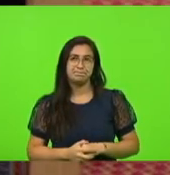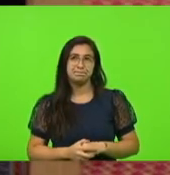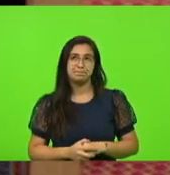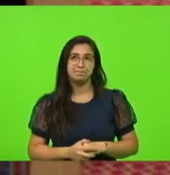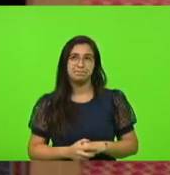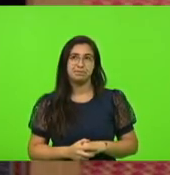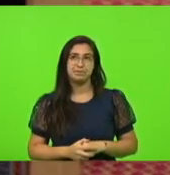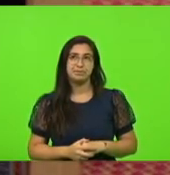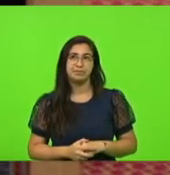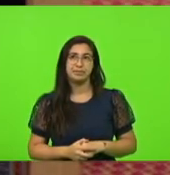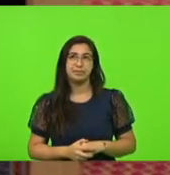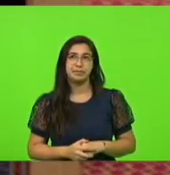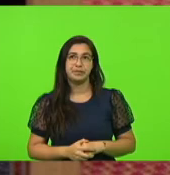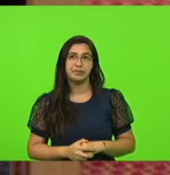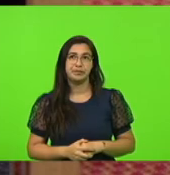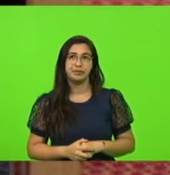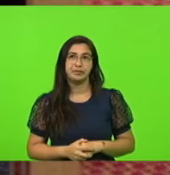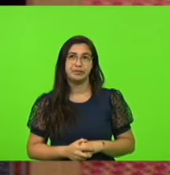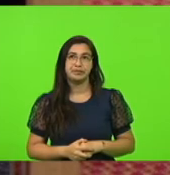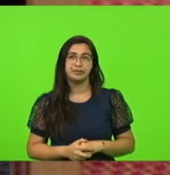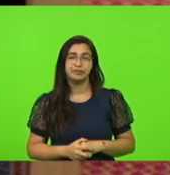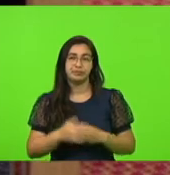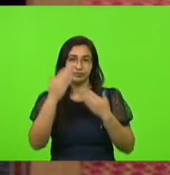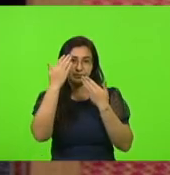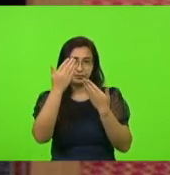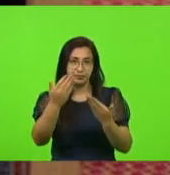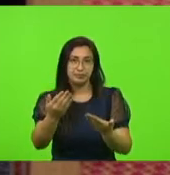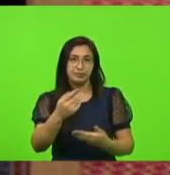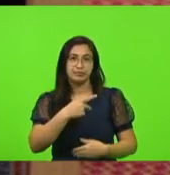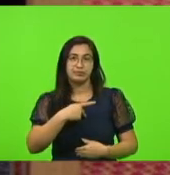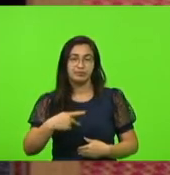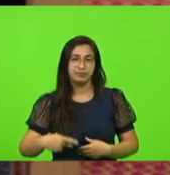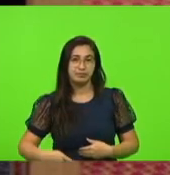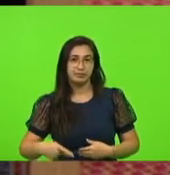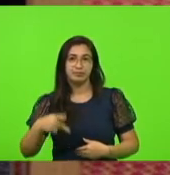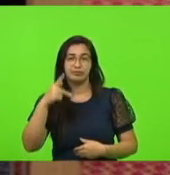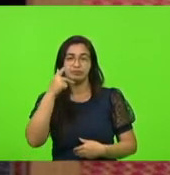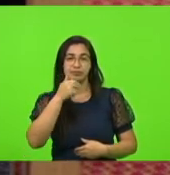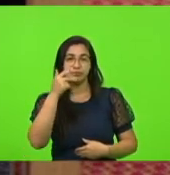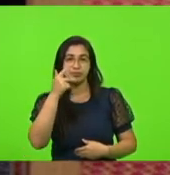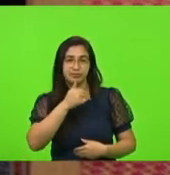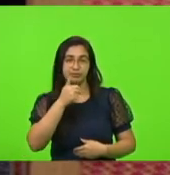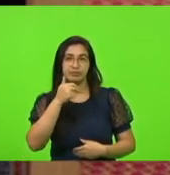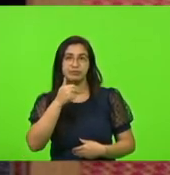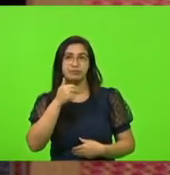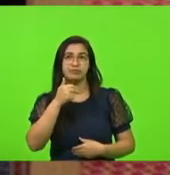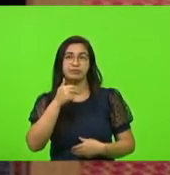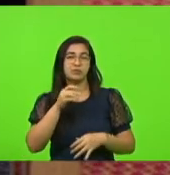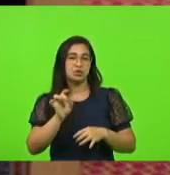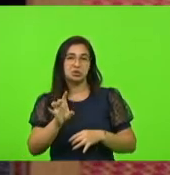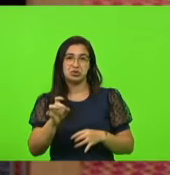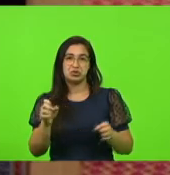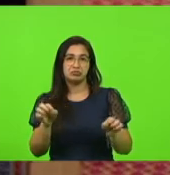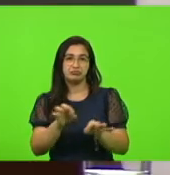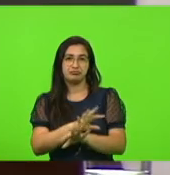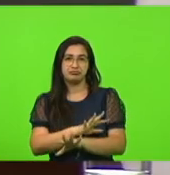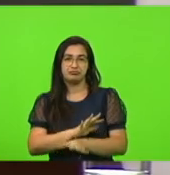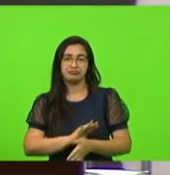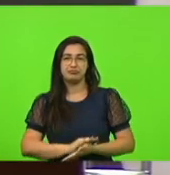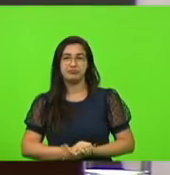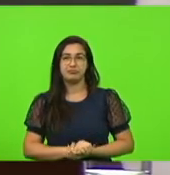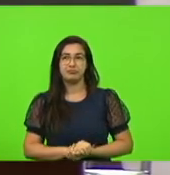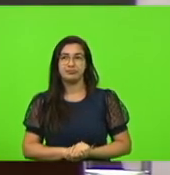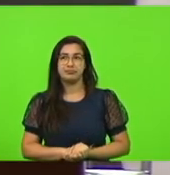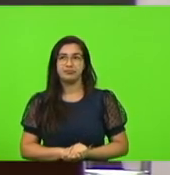nas carreiras dos servidores. Obrigado, presidente Kennedy. era isso que tínhamos a relatar.